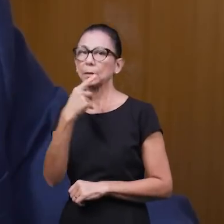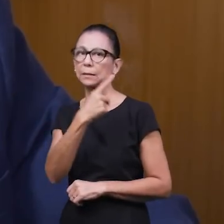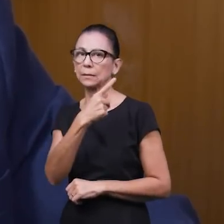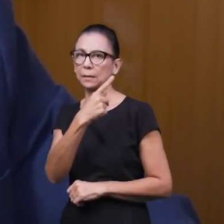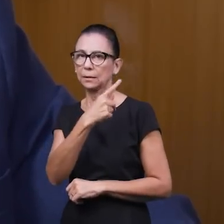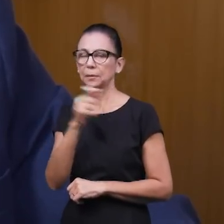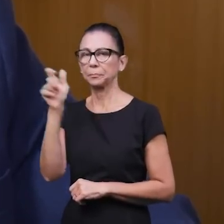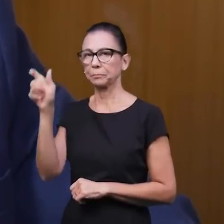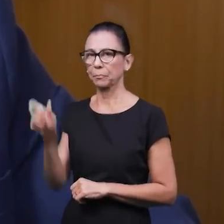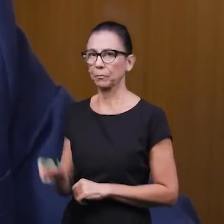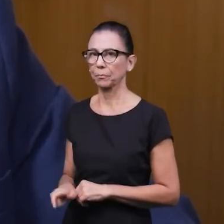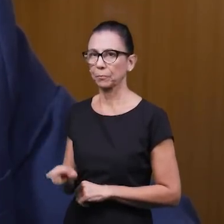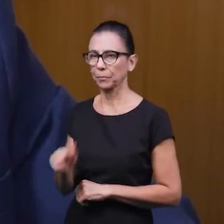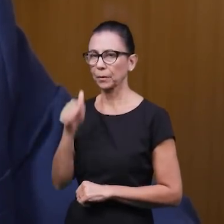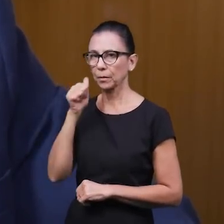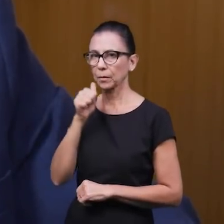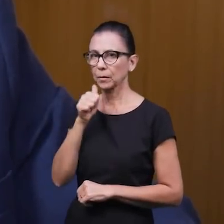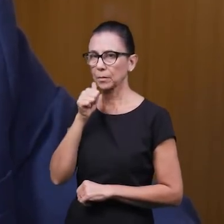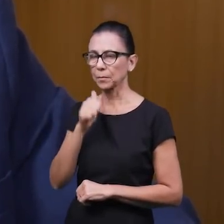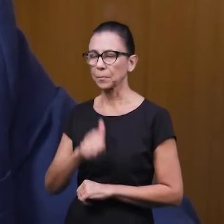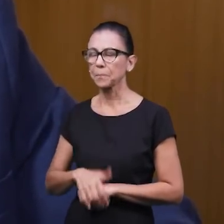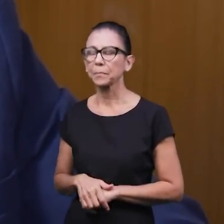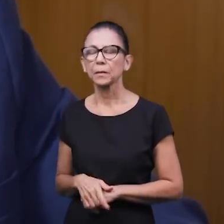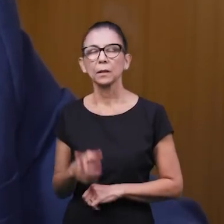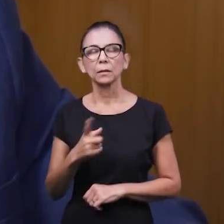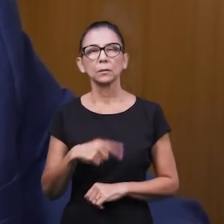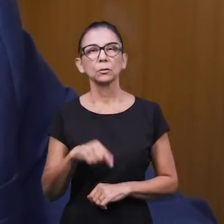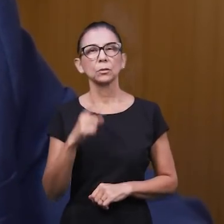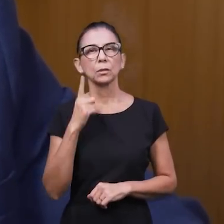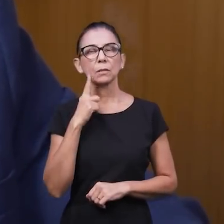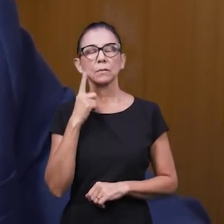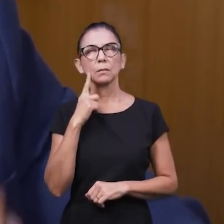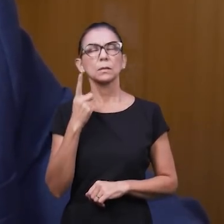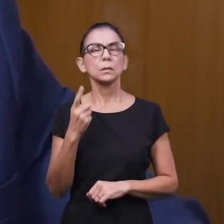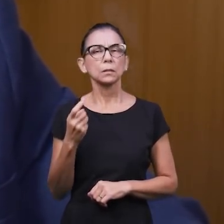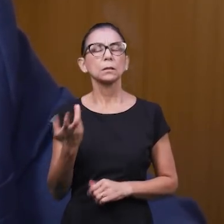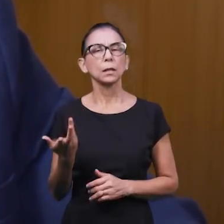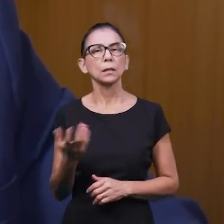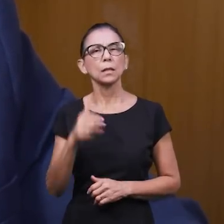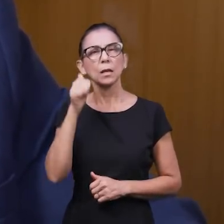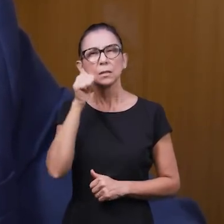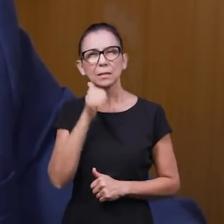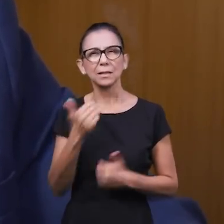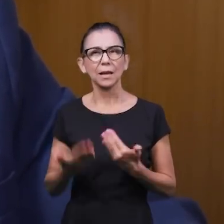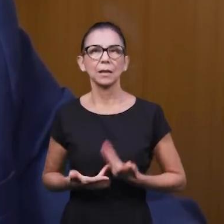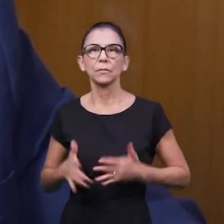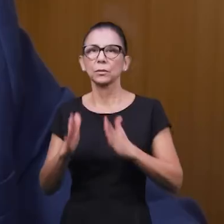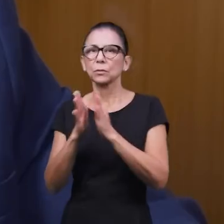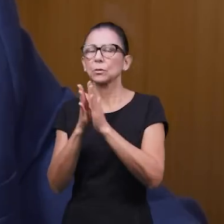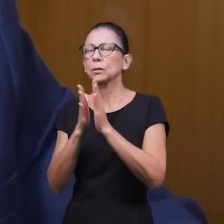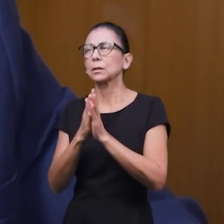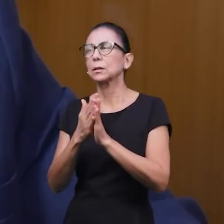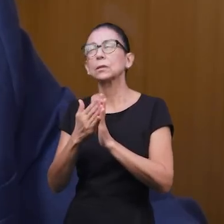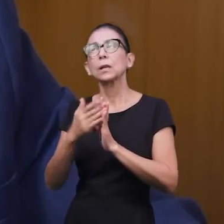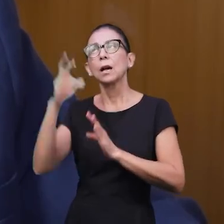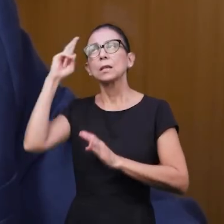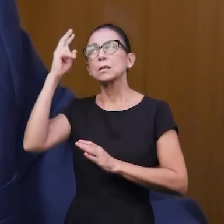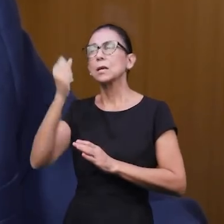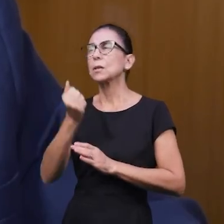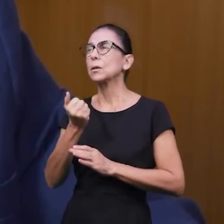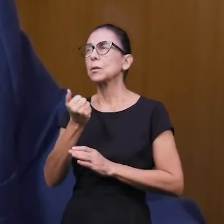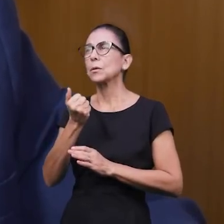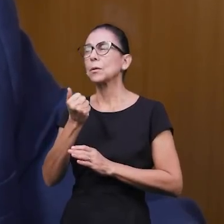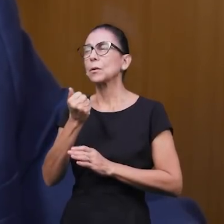extraordinária, né? Porque nós vemos tem muitas mulheres orando no seu lar, pedindo: Senhor, dê uma bênção ao meu